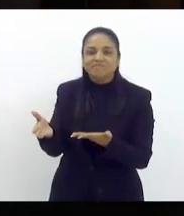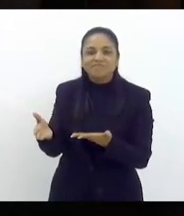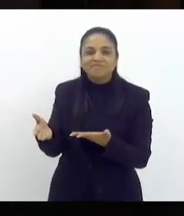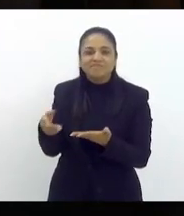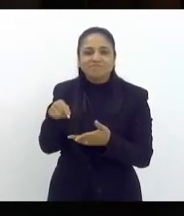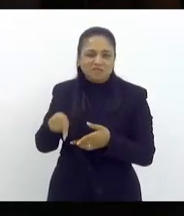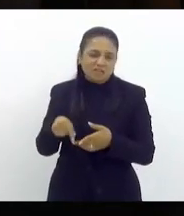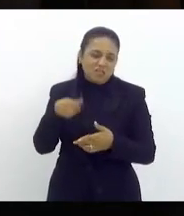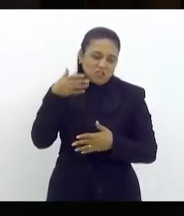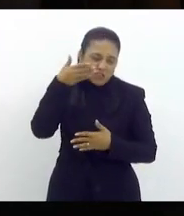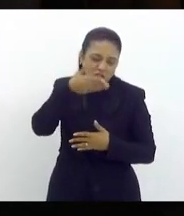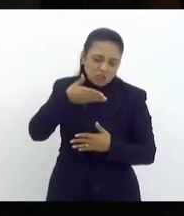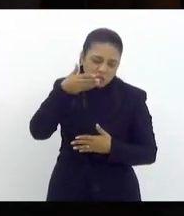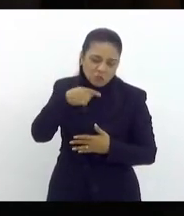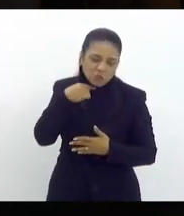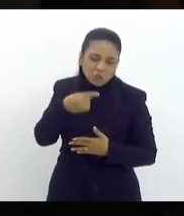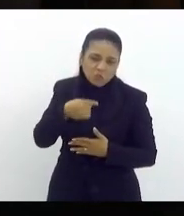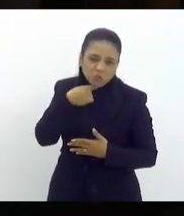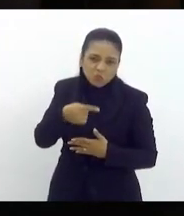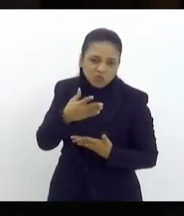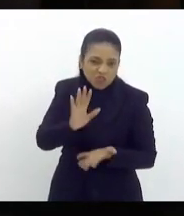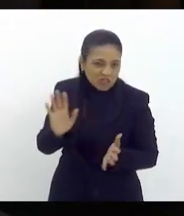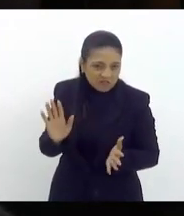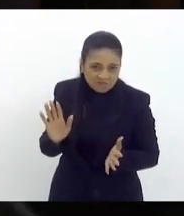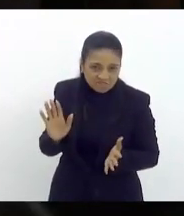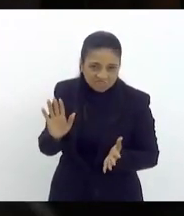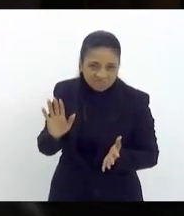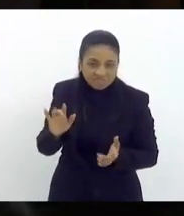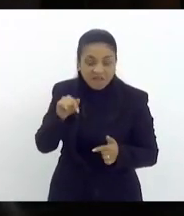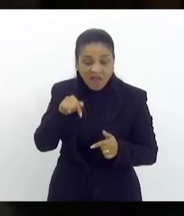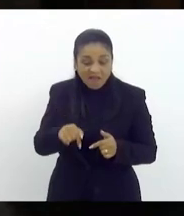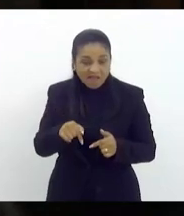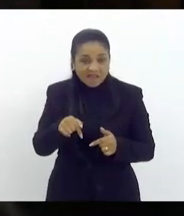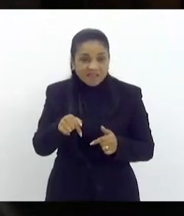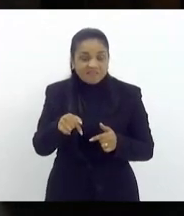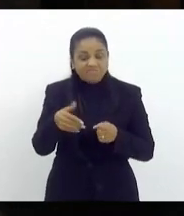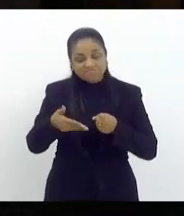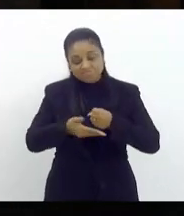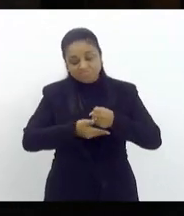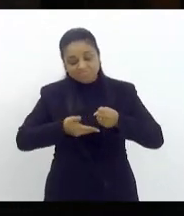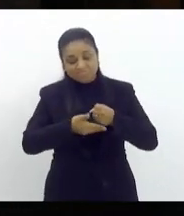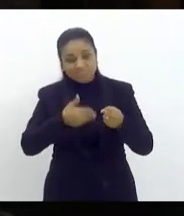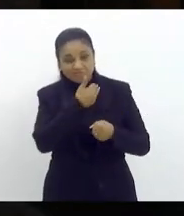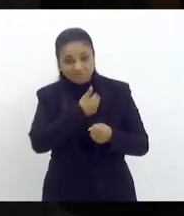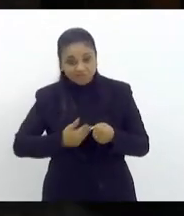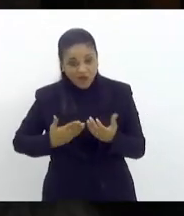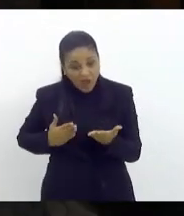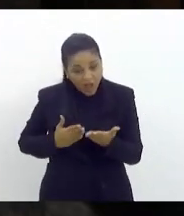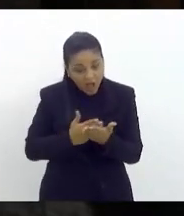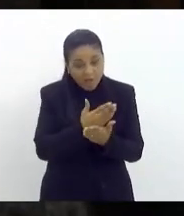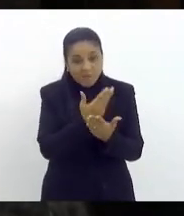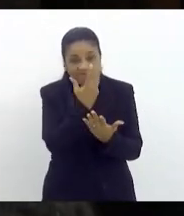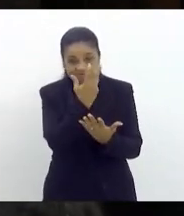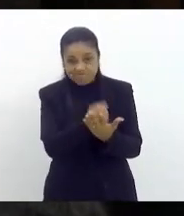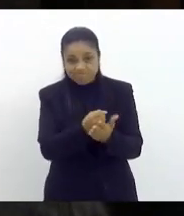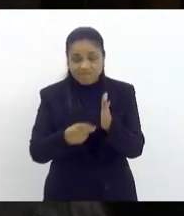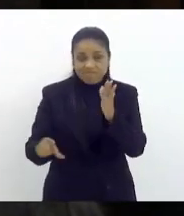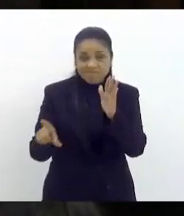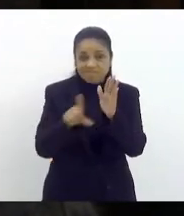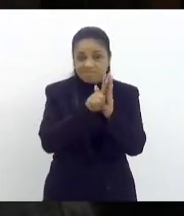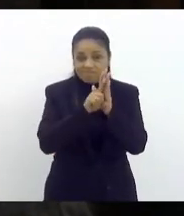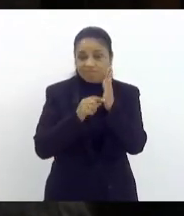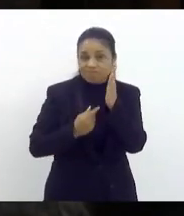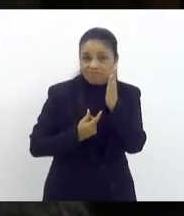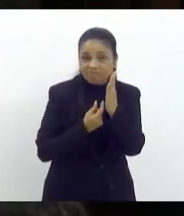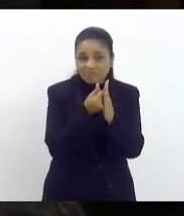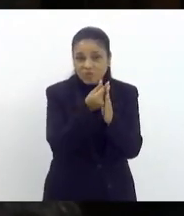se faz discurso para a galera aqui a base governista aprova a LDO diante de um momento